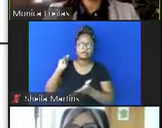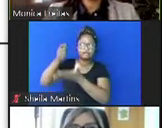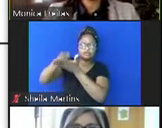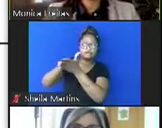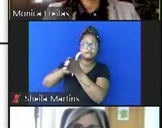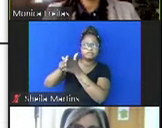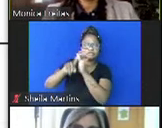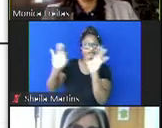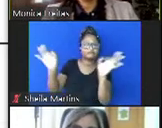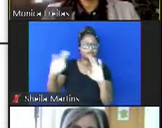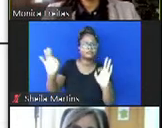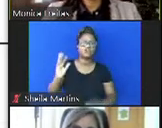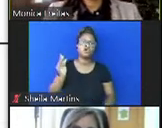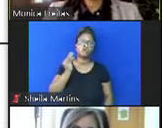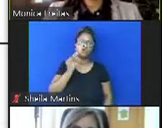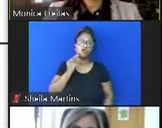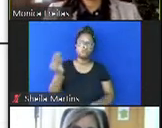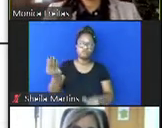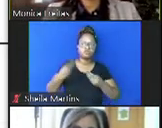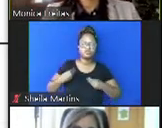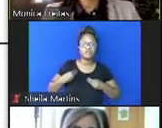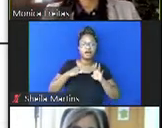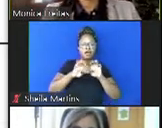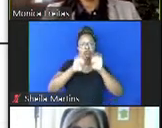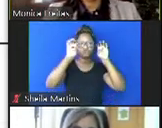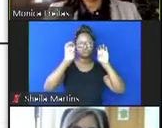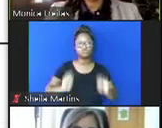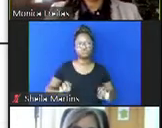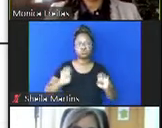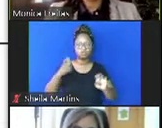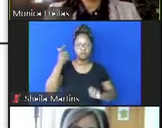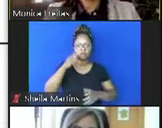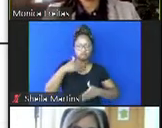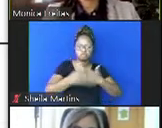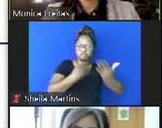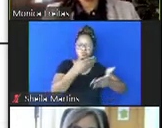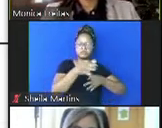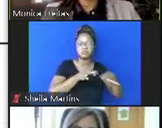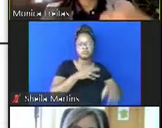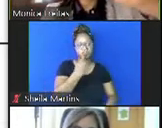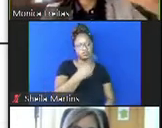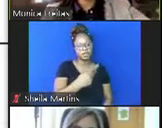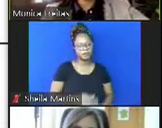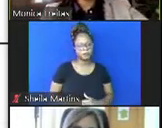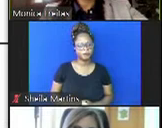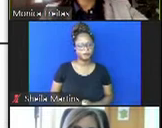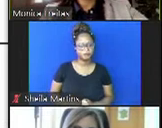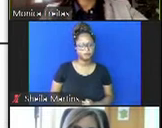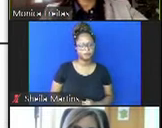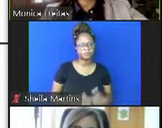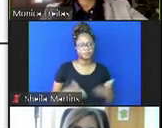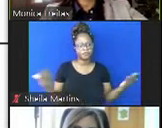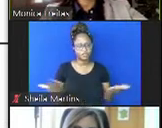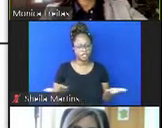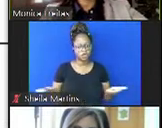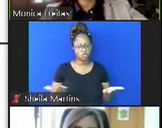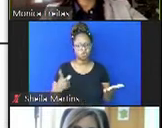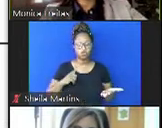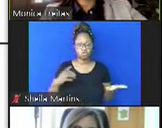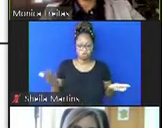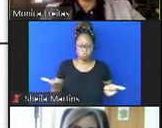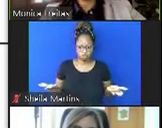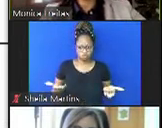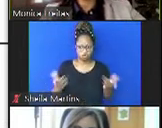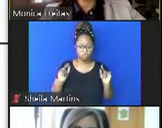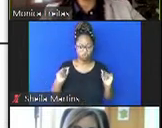nós oferecemos a infraestrutura para que ele conseguisse desenvolver o seu projeto de pesquisa. E depois, ele está agora, na verdade,